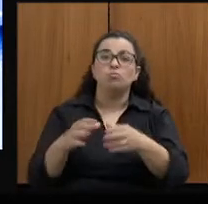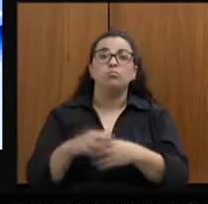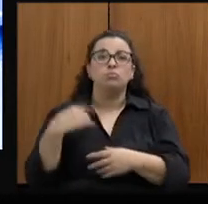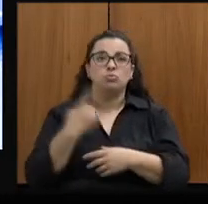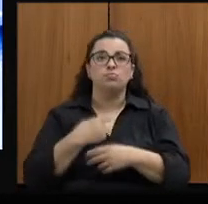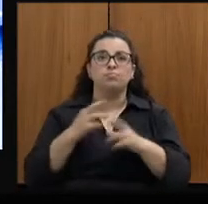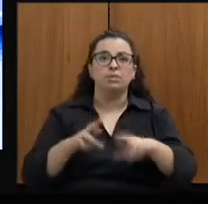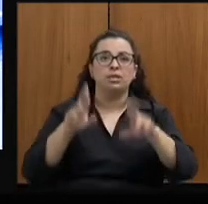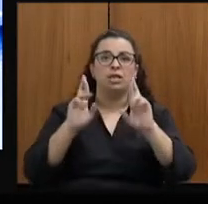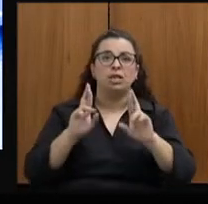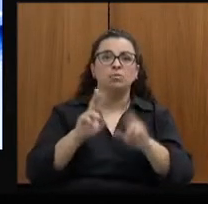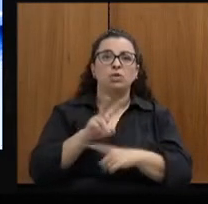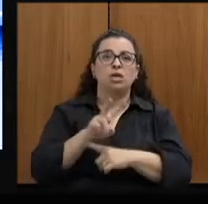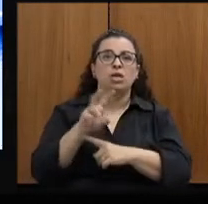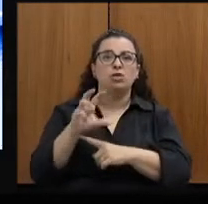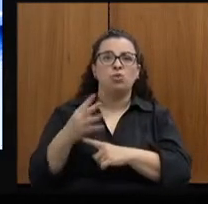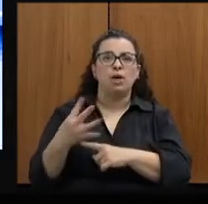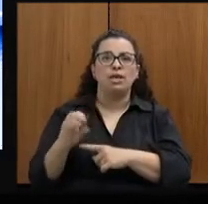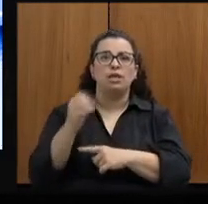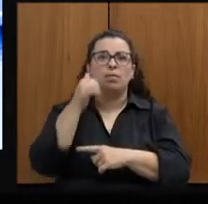municípios. Por favor.